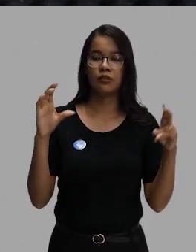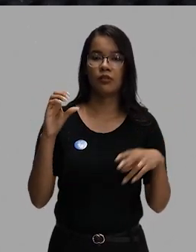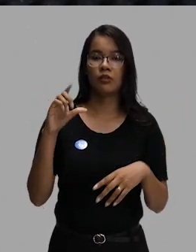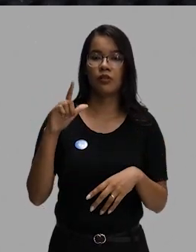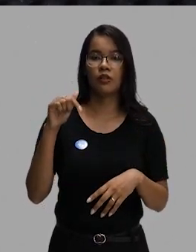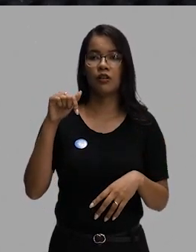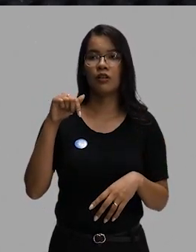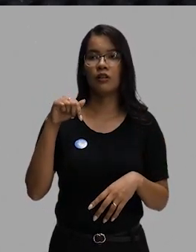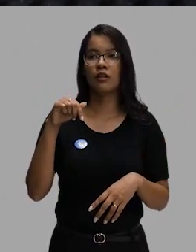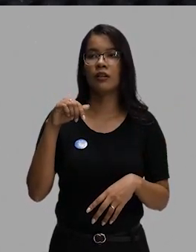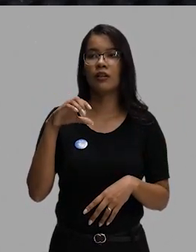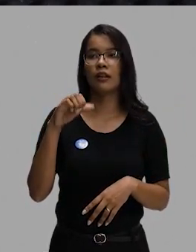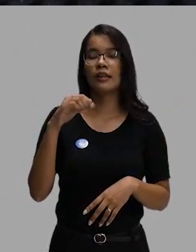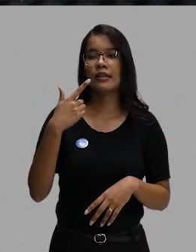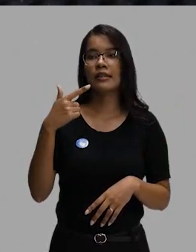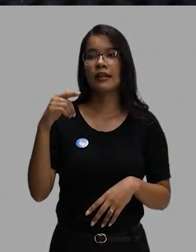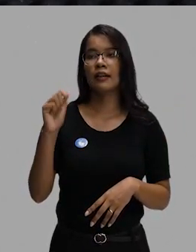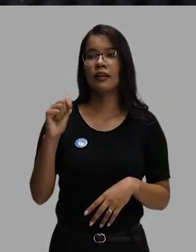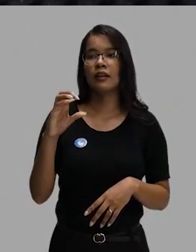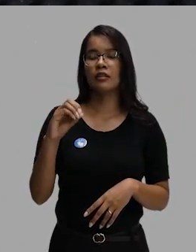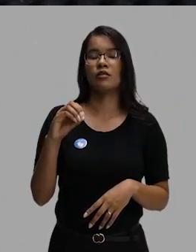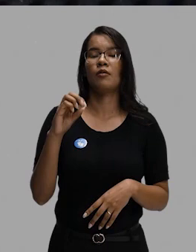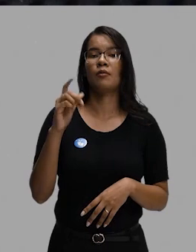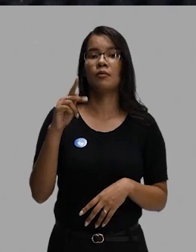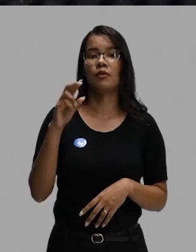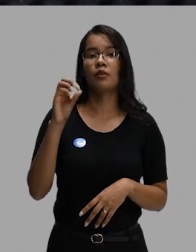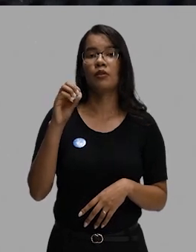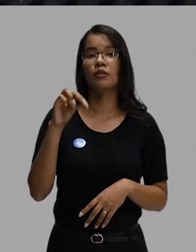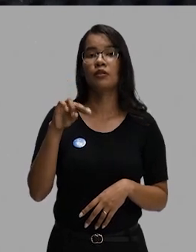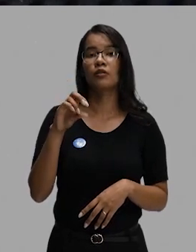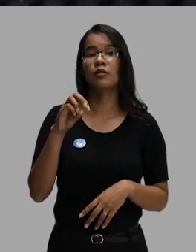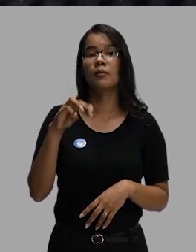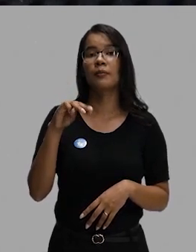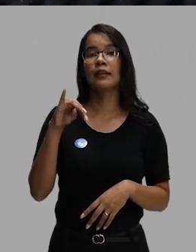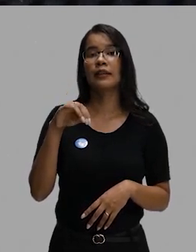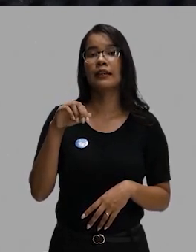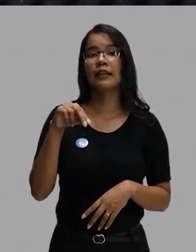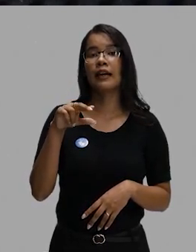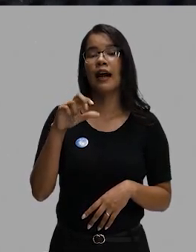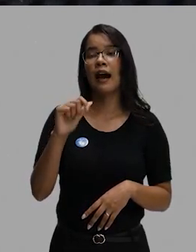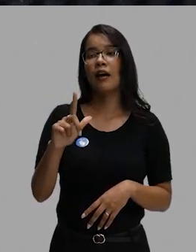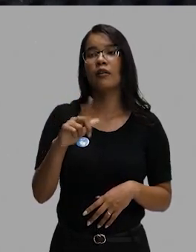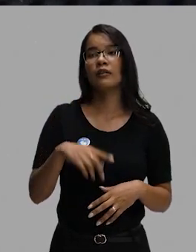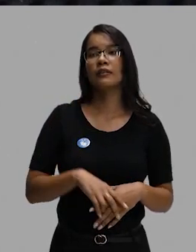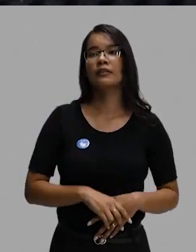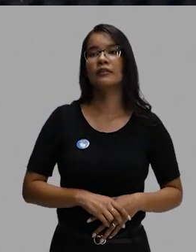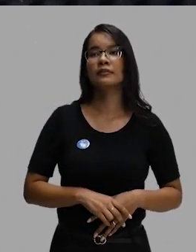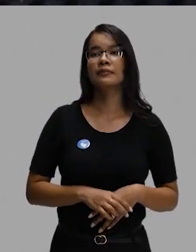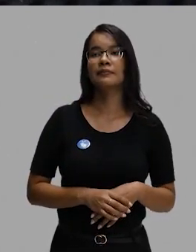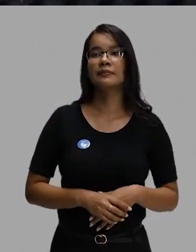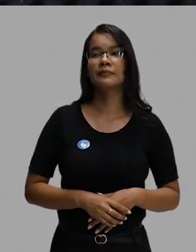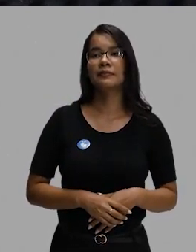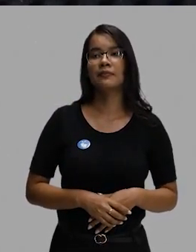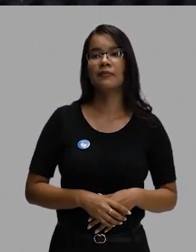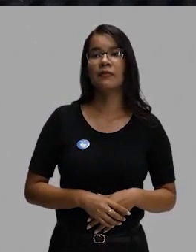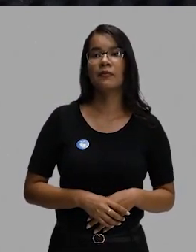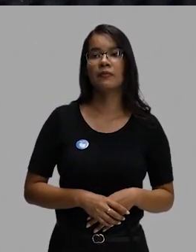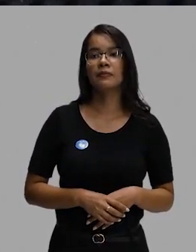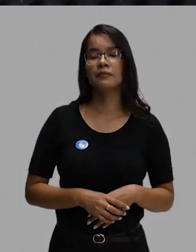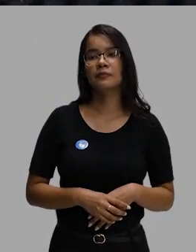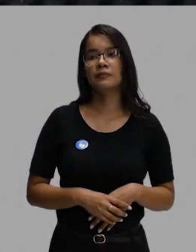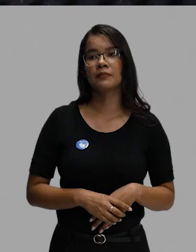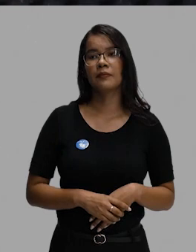pronominal, próclise, ênclise e mesóclise, que é a posição do pronome átono em relação ao